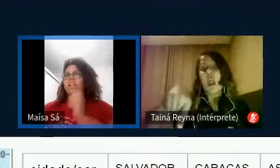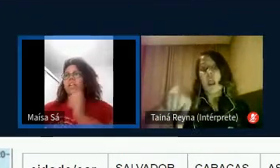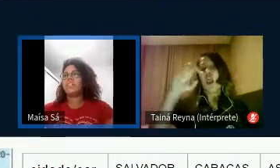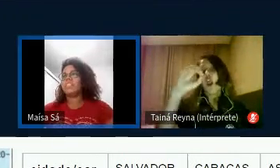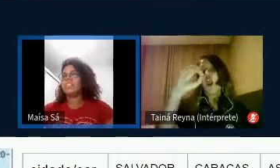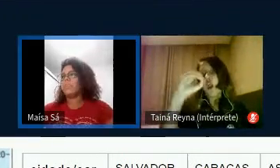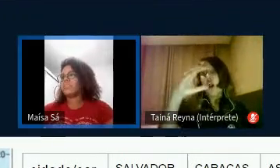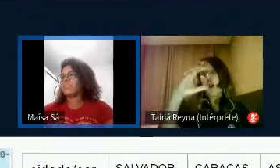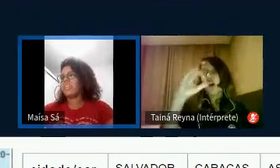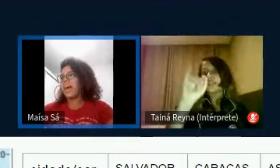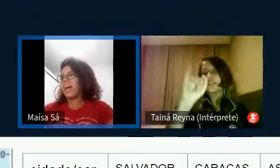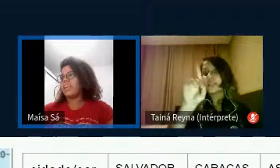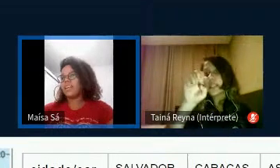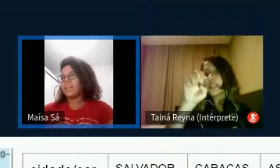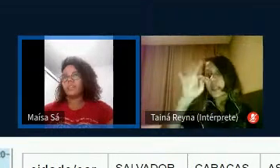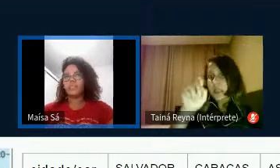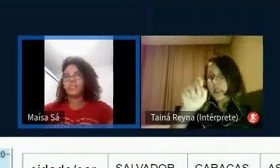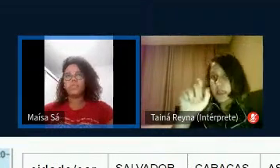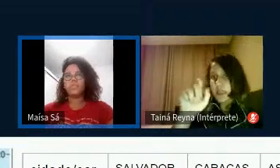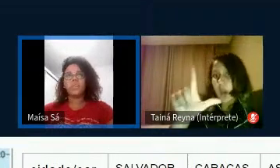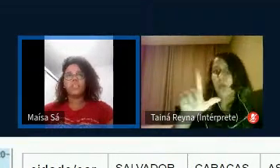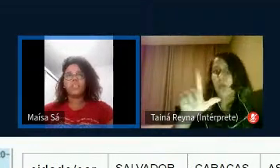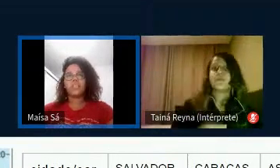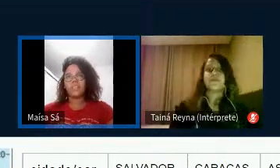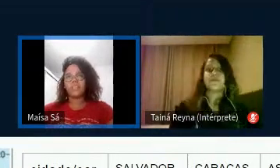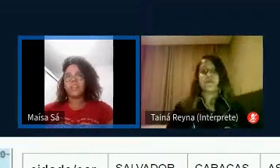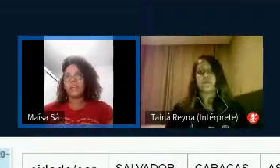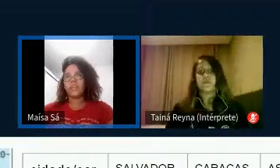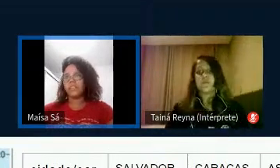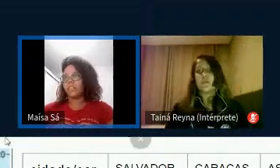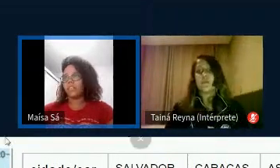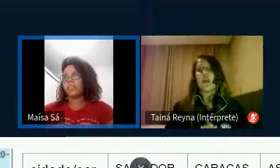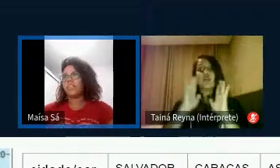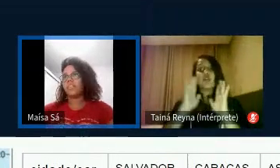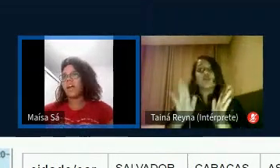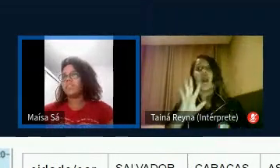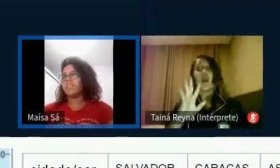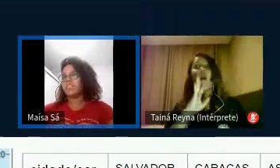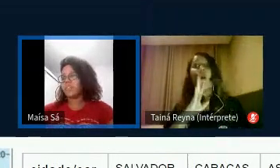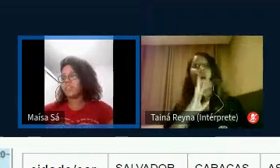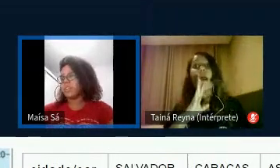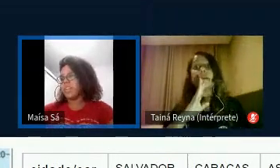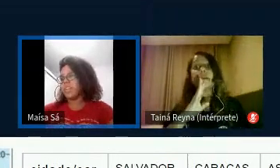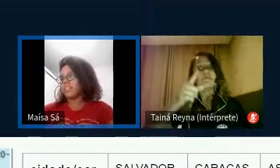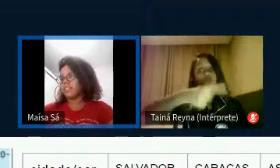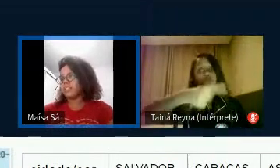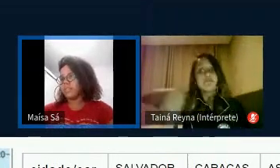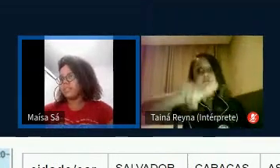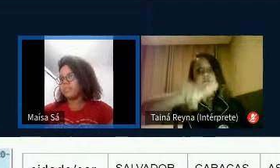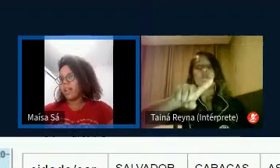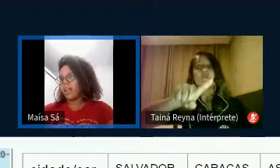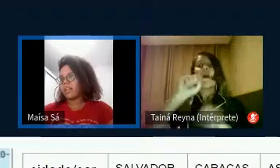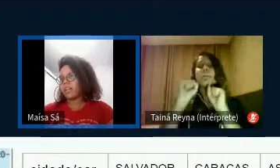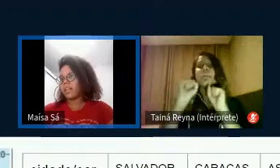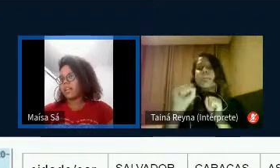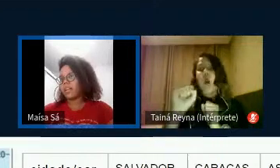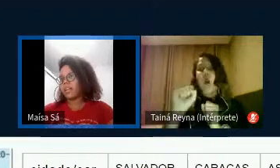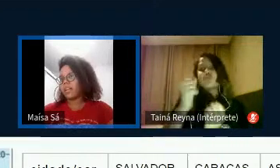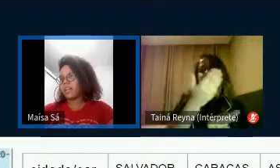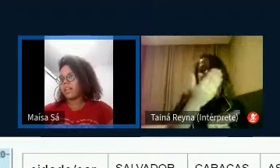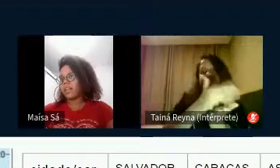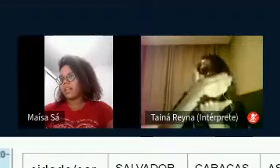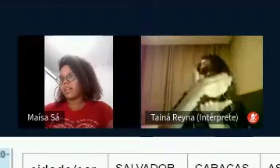já pode tirar as questões, todas essas cidades que estão no hemisfério ocidental, então a gente já pode eliminar as questões que falam